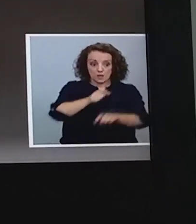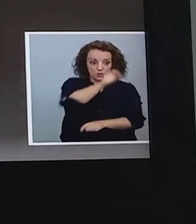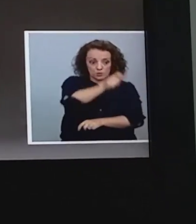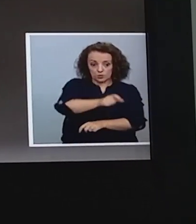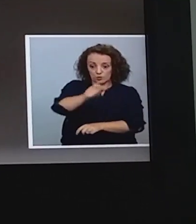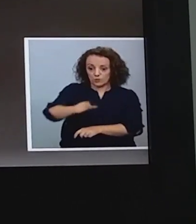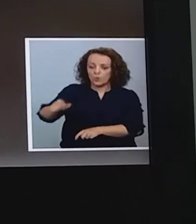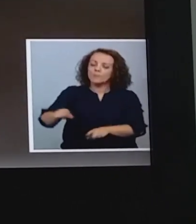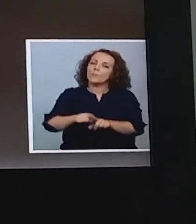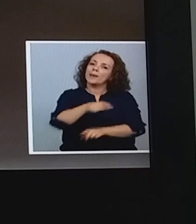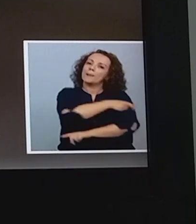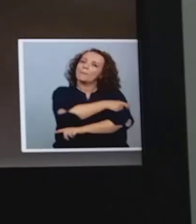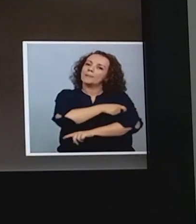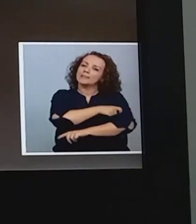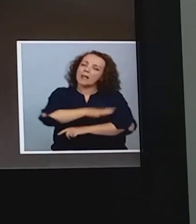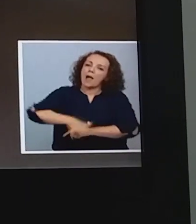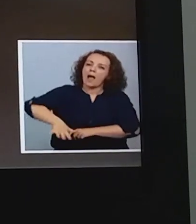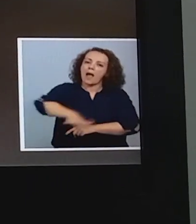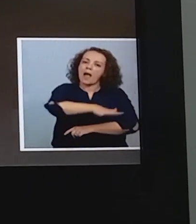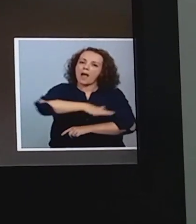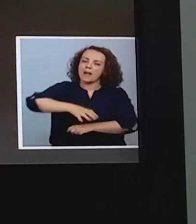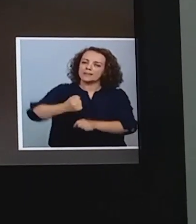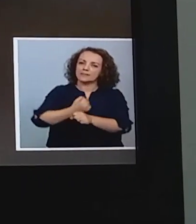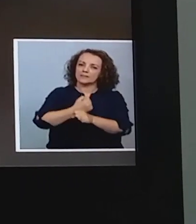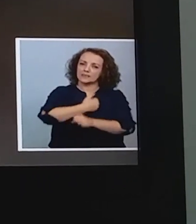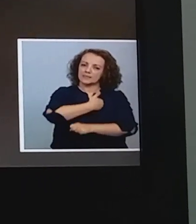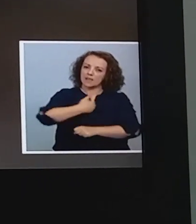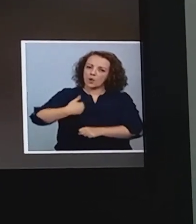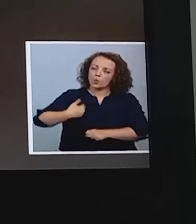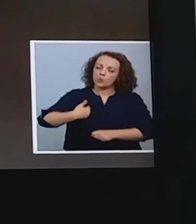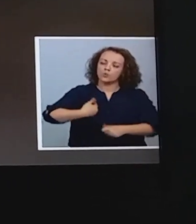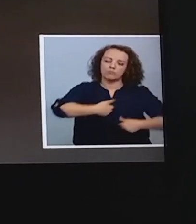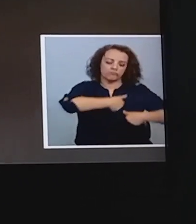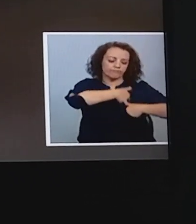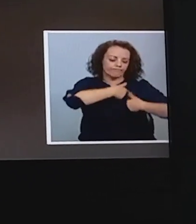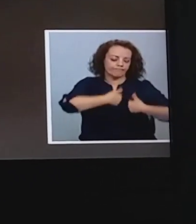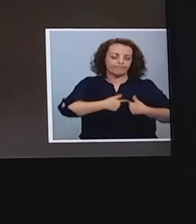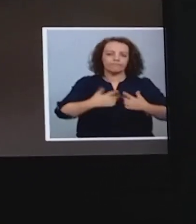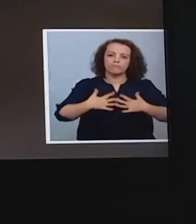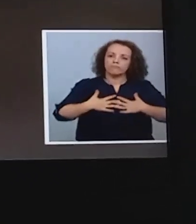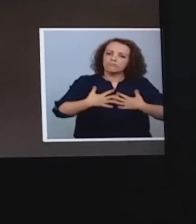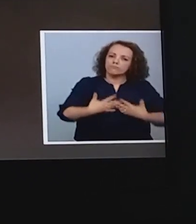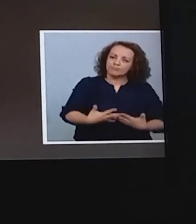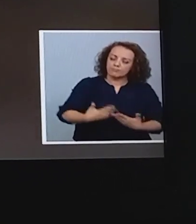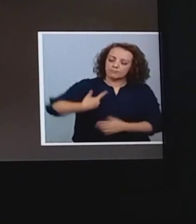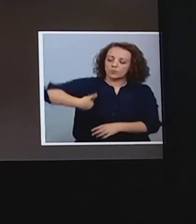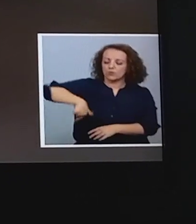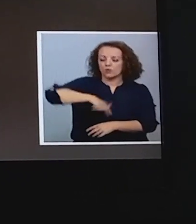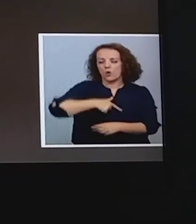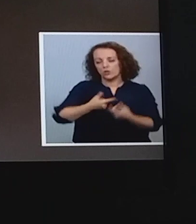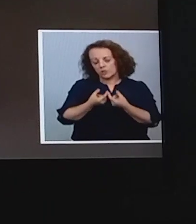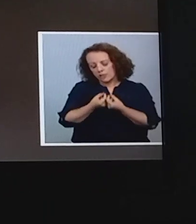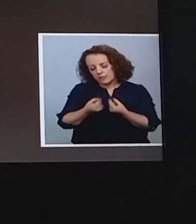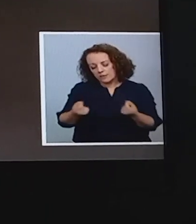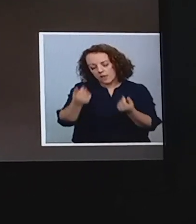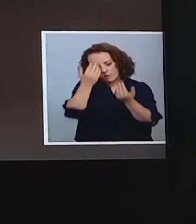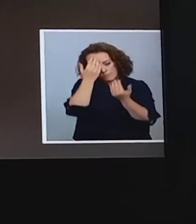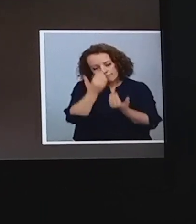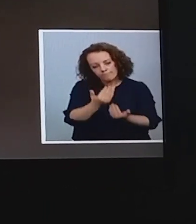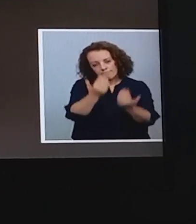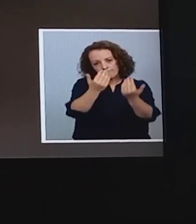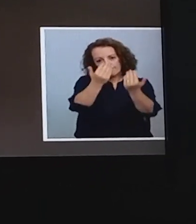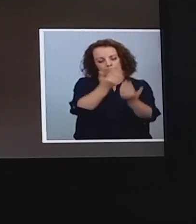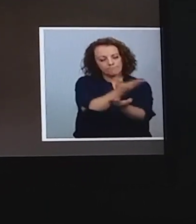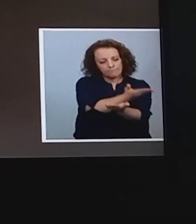os profissionais da saúde, do serviço, da dedicação, por quem rezamos e com quem estamos